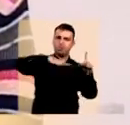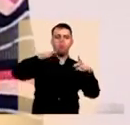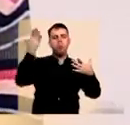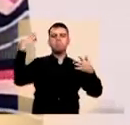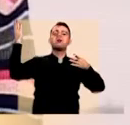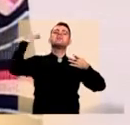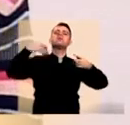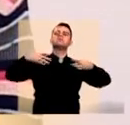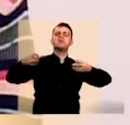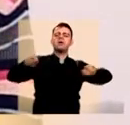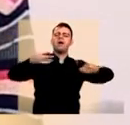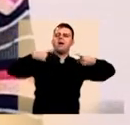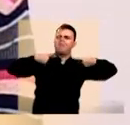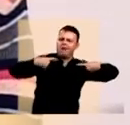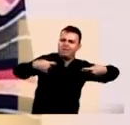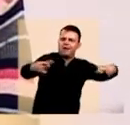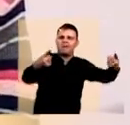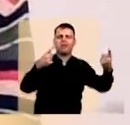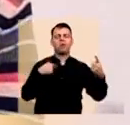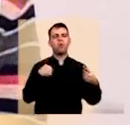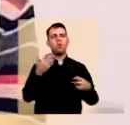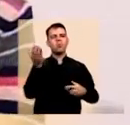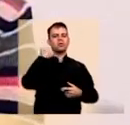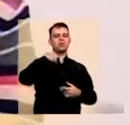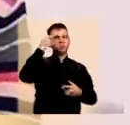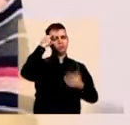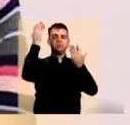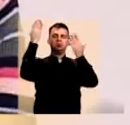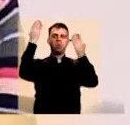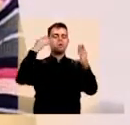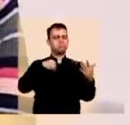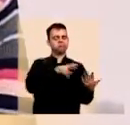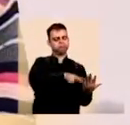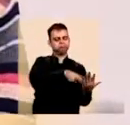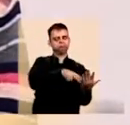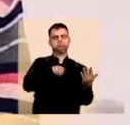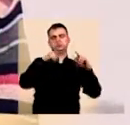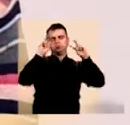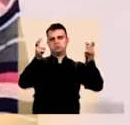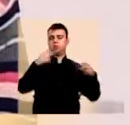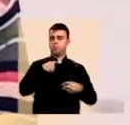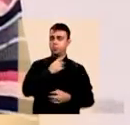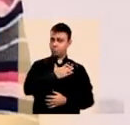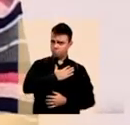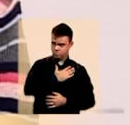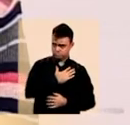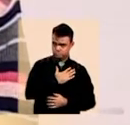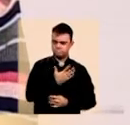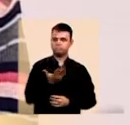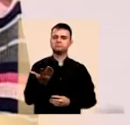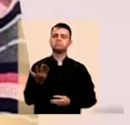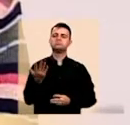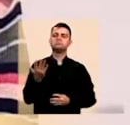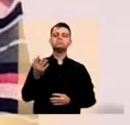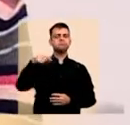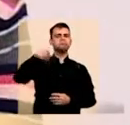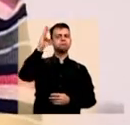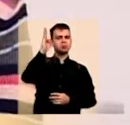seja no tempo da guerra, que seja psicológico. Eu gosto muito desse estilo de livros. Mas, assim, tem